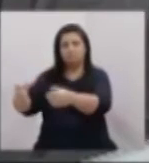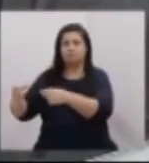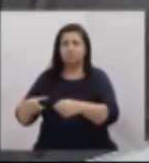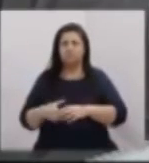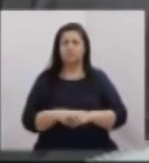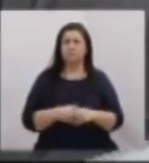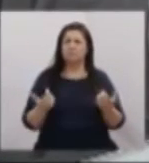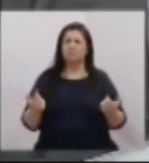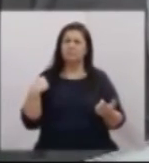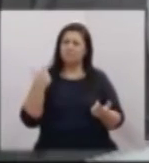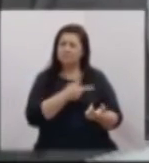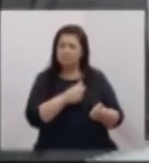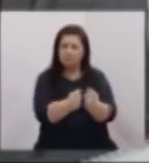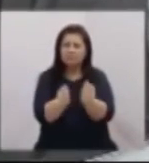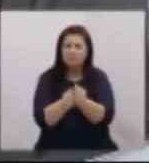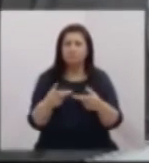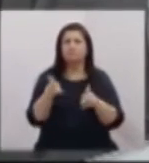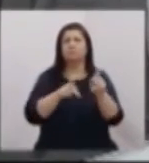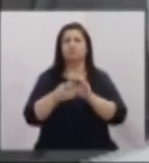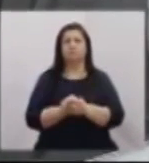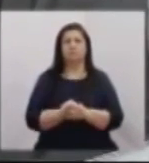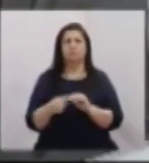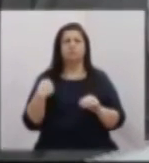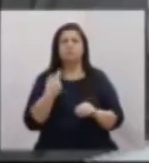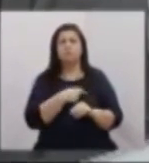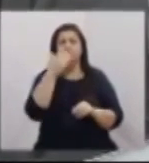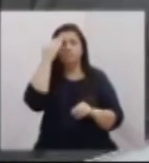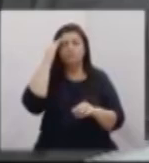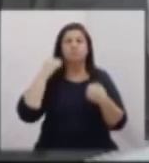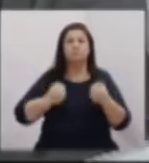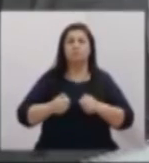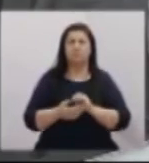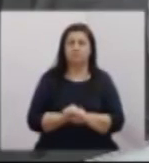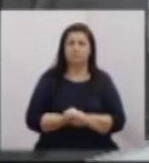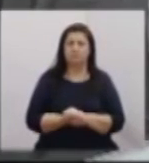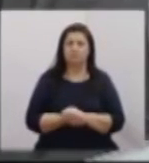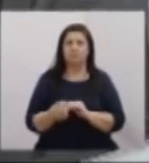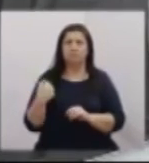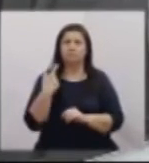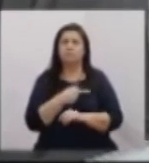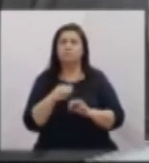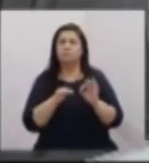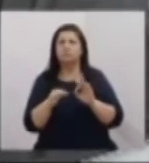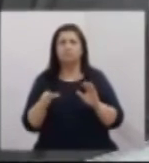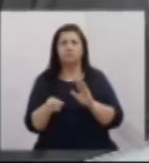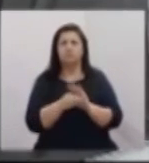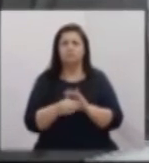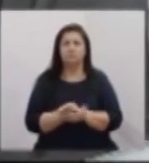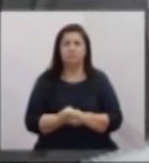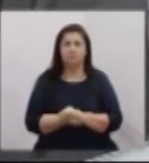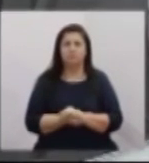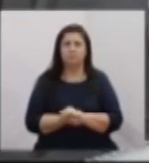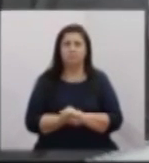nós estamos na linha de frente com a população, nós entendemos a necessidade. Nós fizemos aqui uma emenda em conjunta, Rogério Timóteo, de R$1